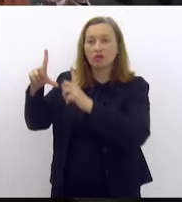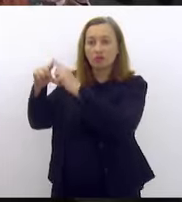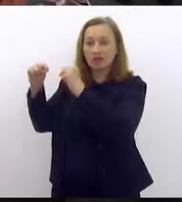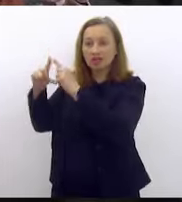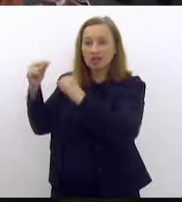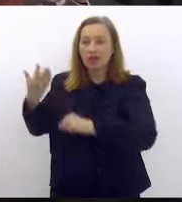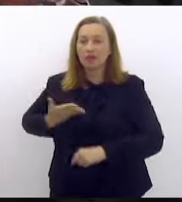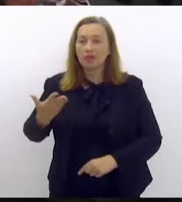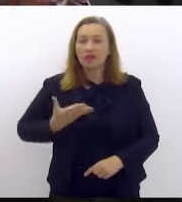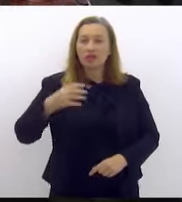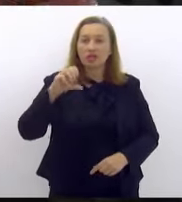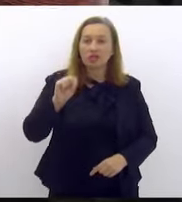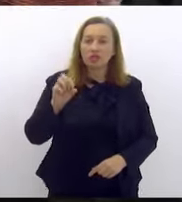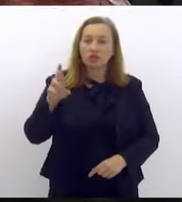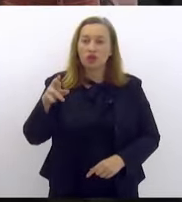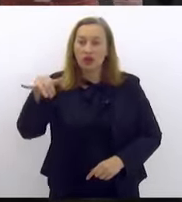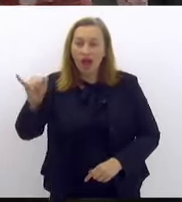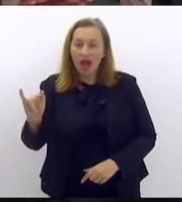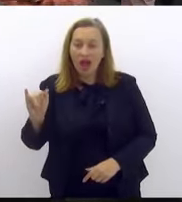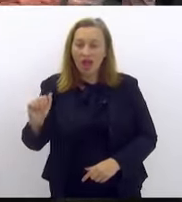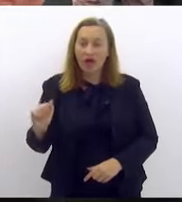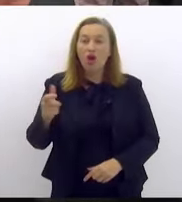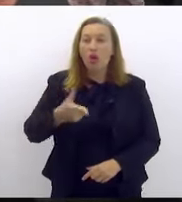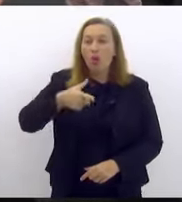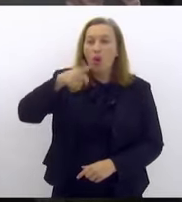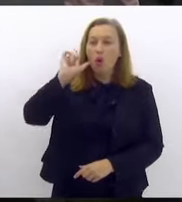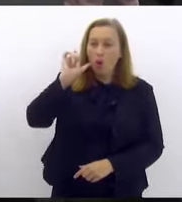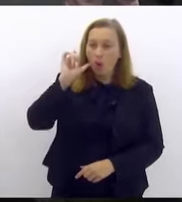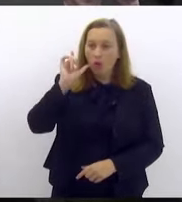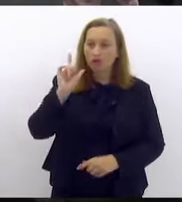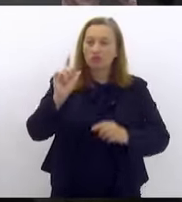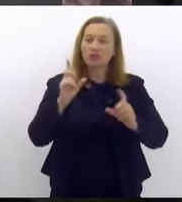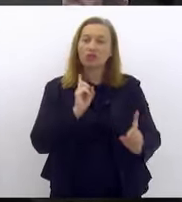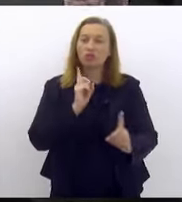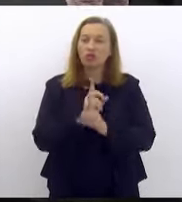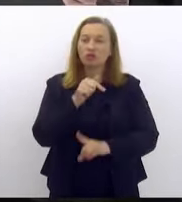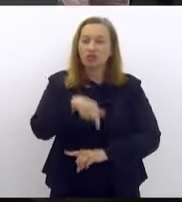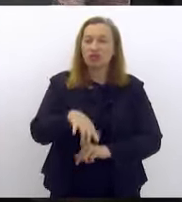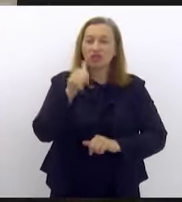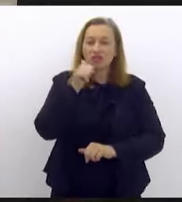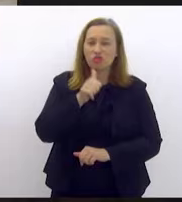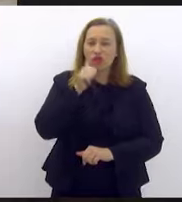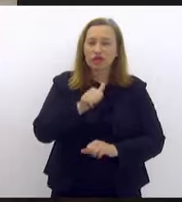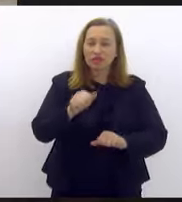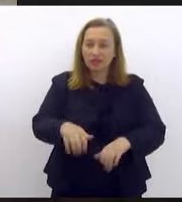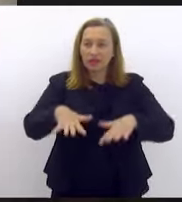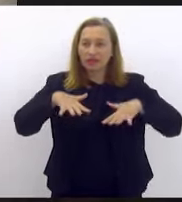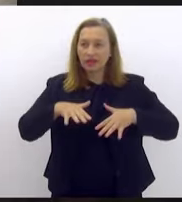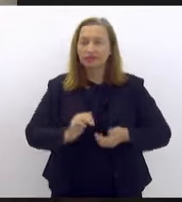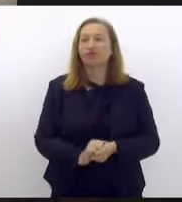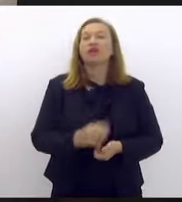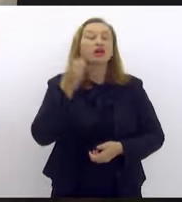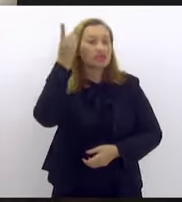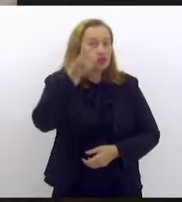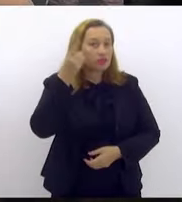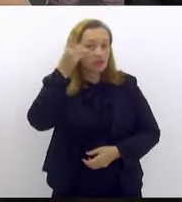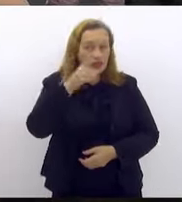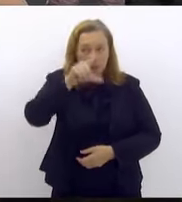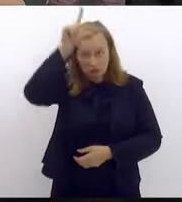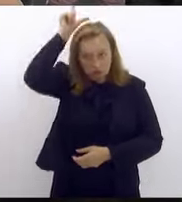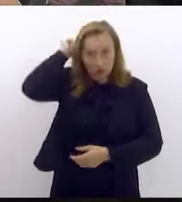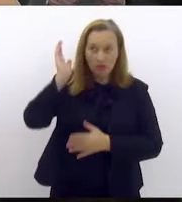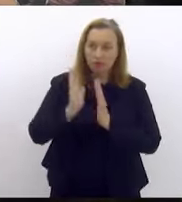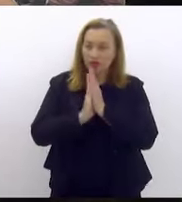amiga Soraya, que ontem participou de um belo encontro aqui das mulheres nesse plenário. Deputado Luiz Paulo, por